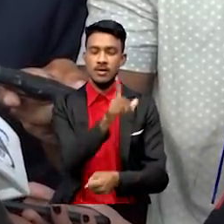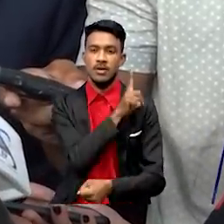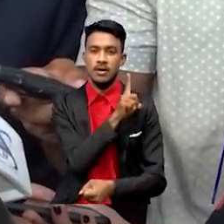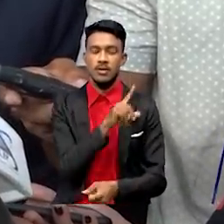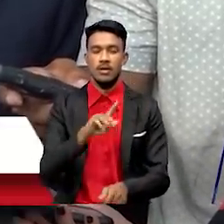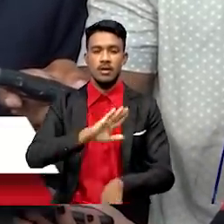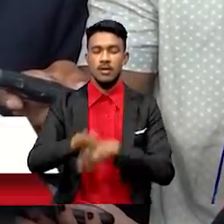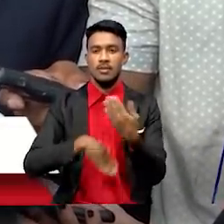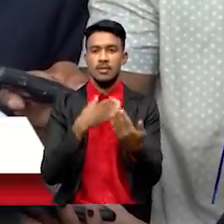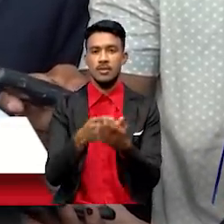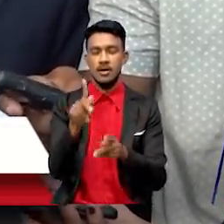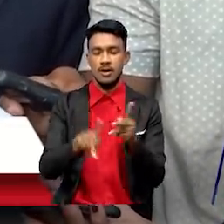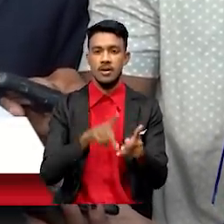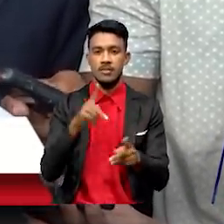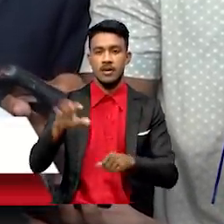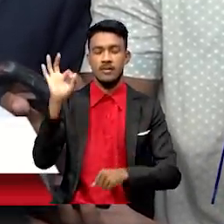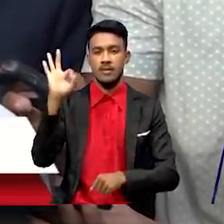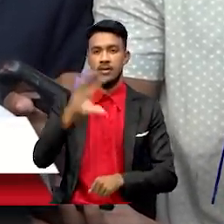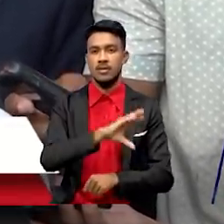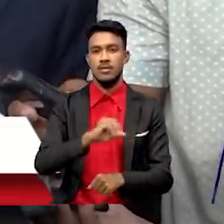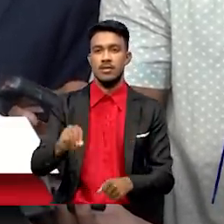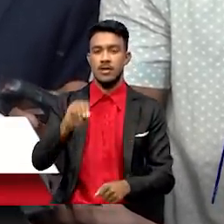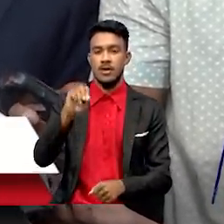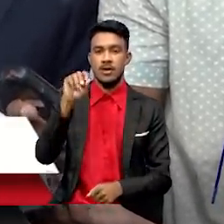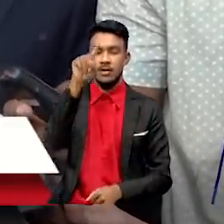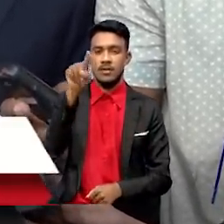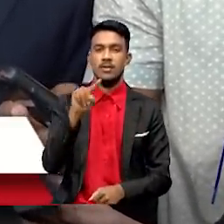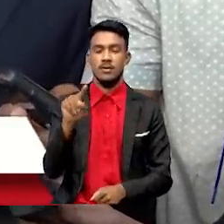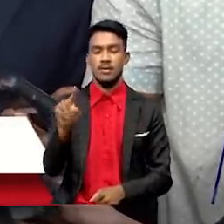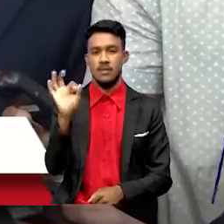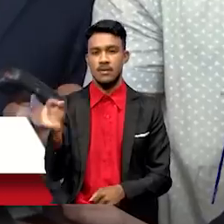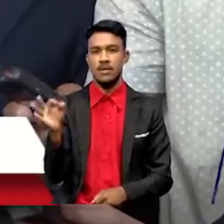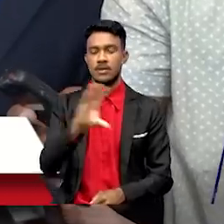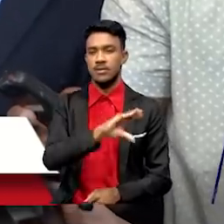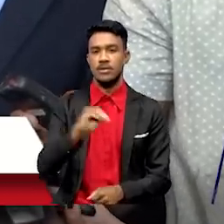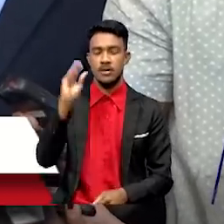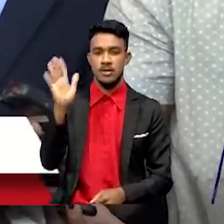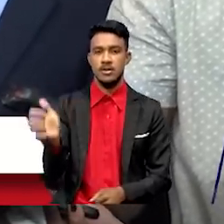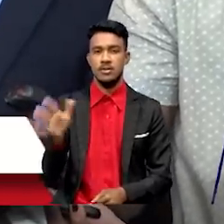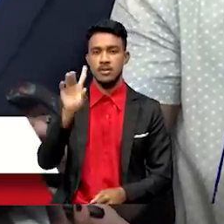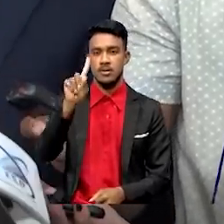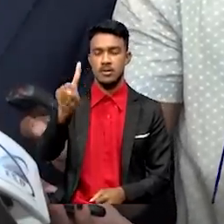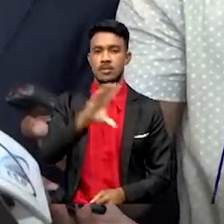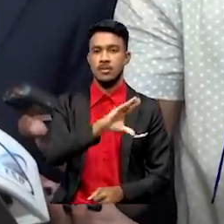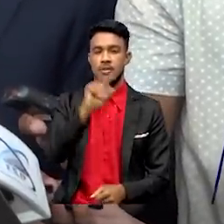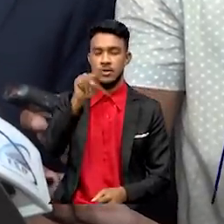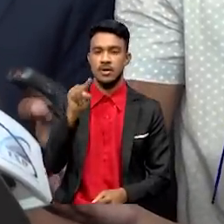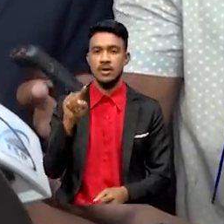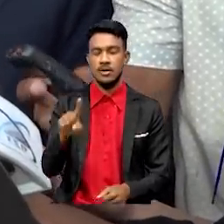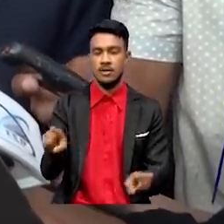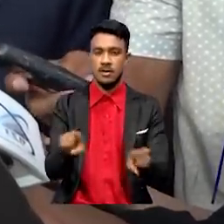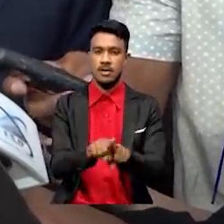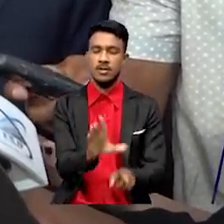fretili. Os baracli 90%, 95% é mo fretili. Né, garanti que ta